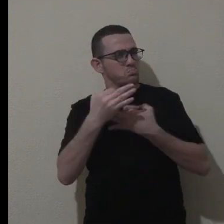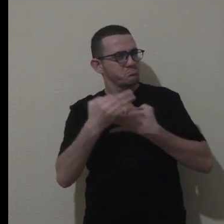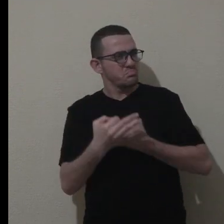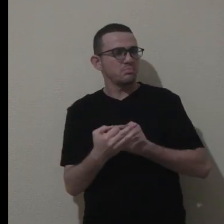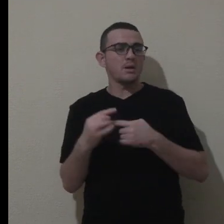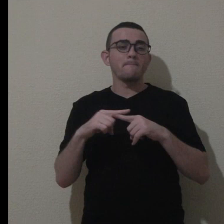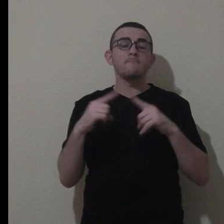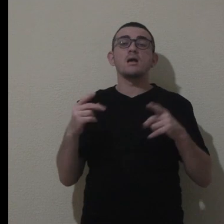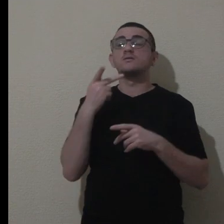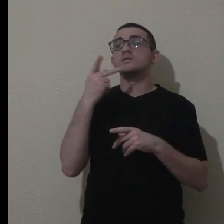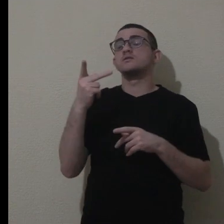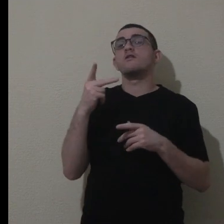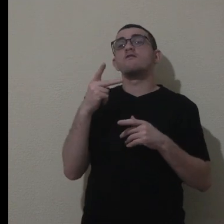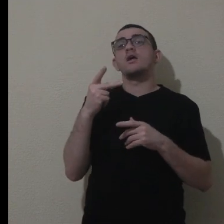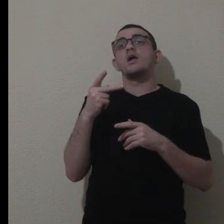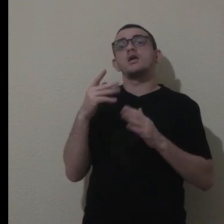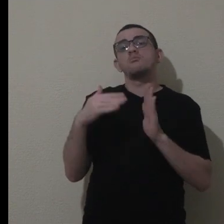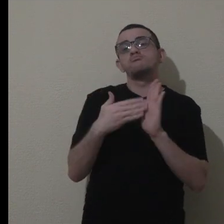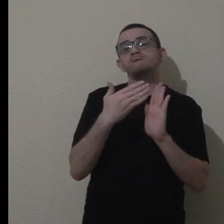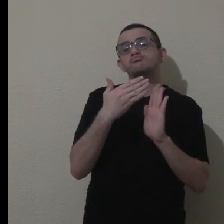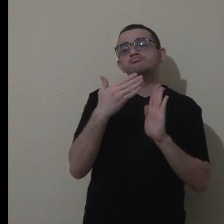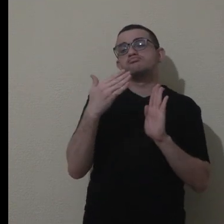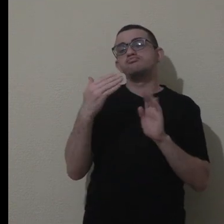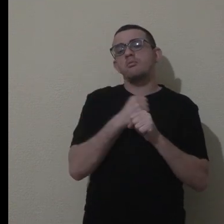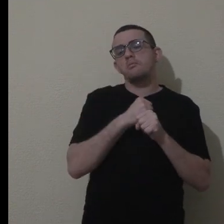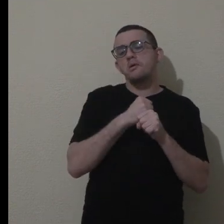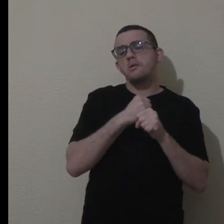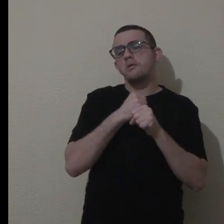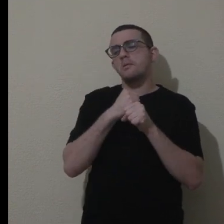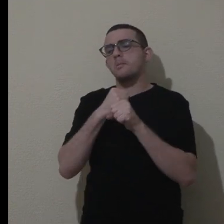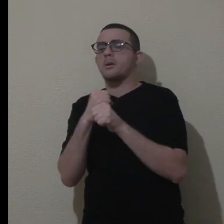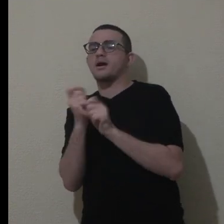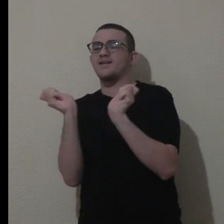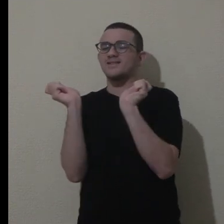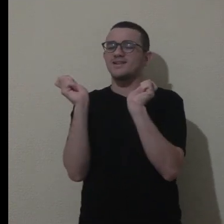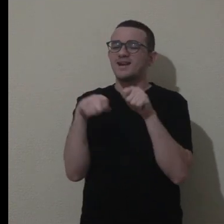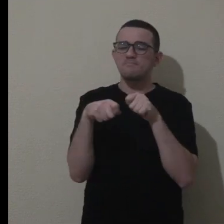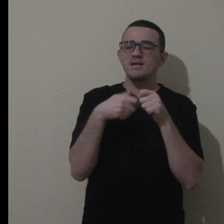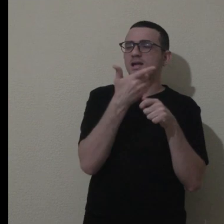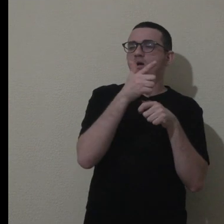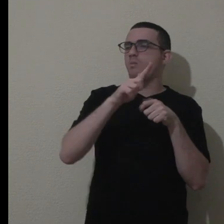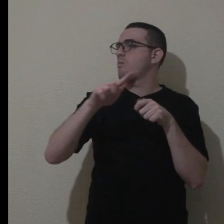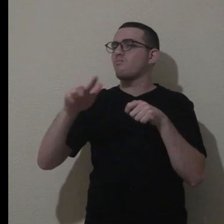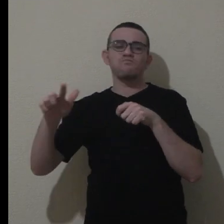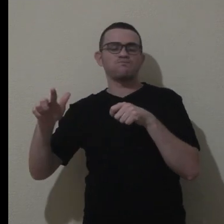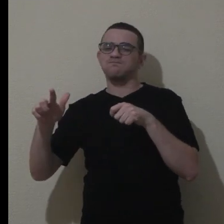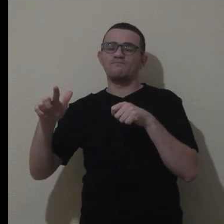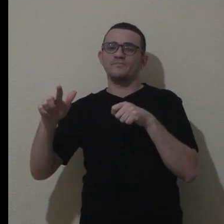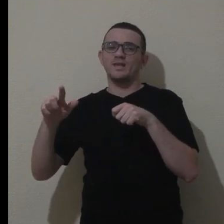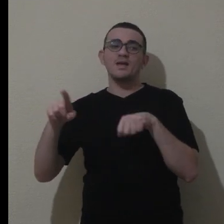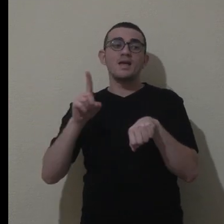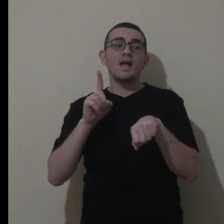gabaritando. Mas vocês vão ver, com o decorrer do tempo, essa capacidade e agilidade, ela não se mantém.